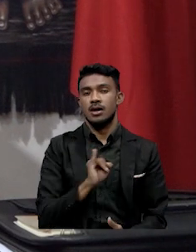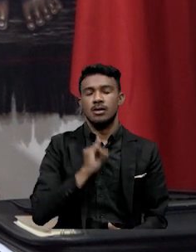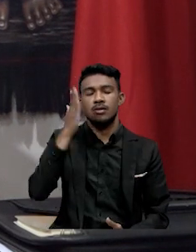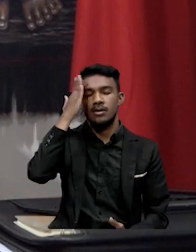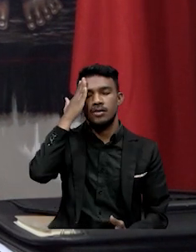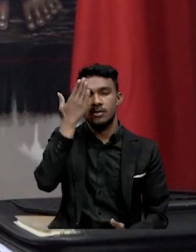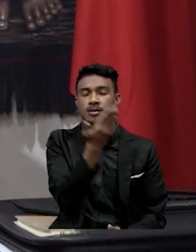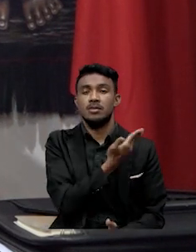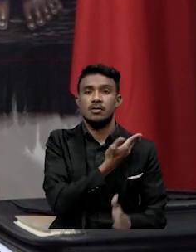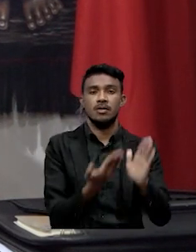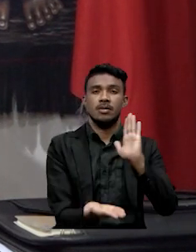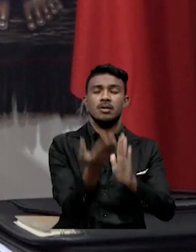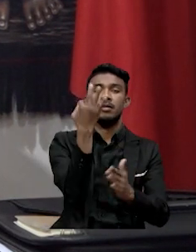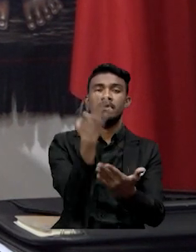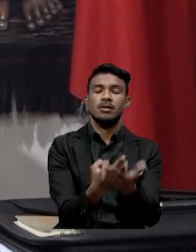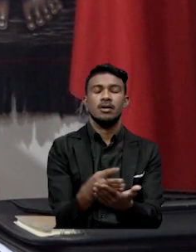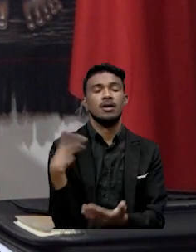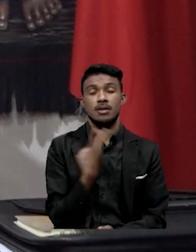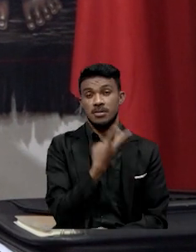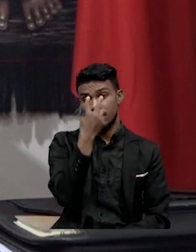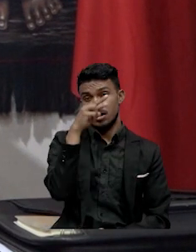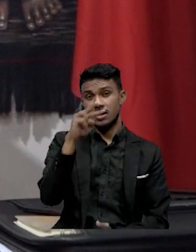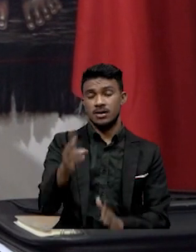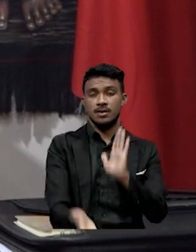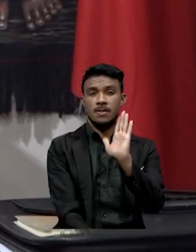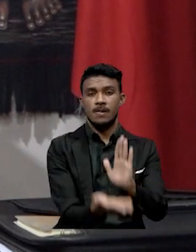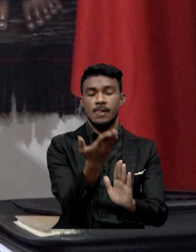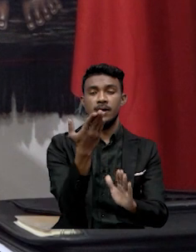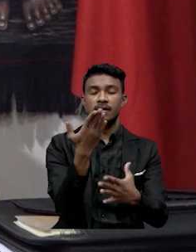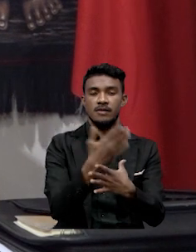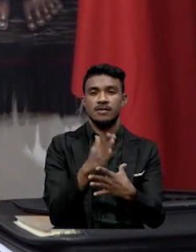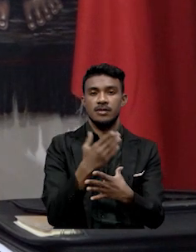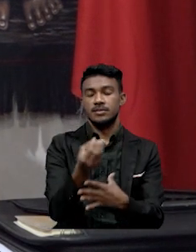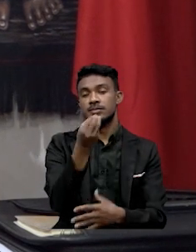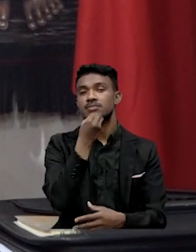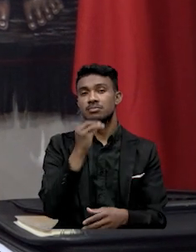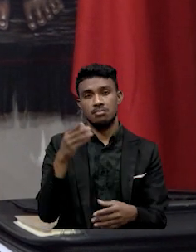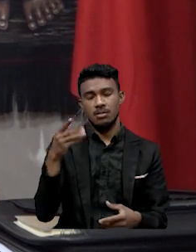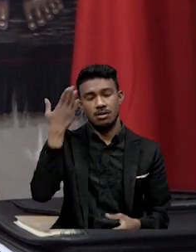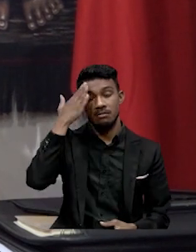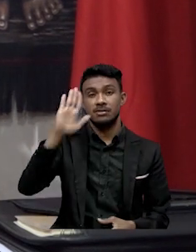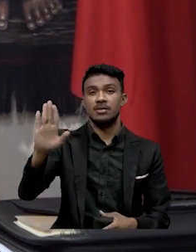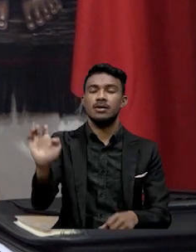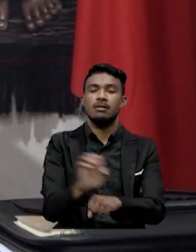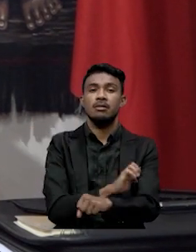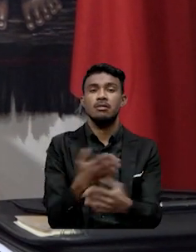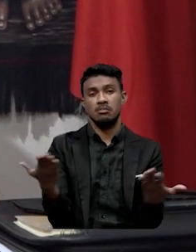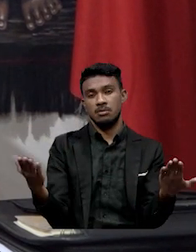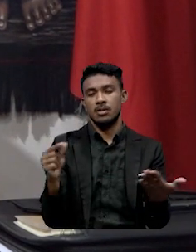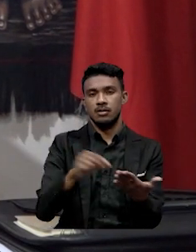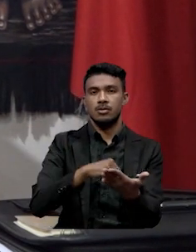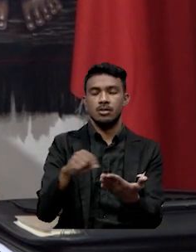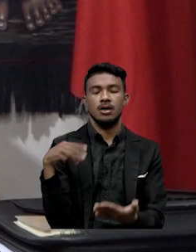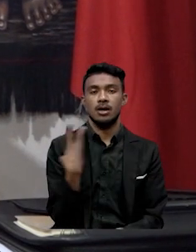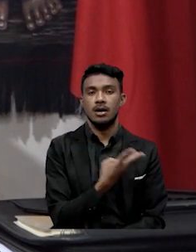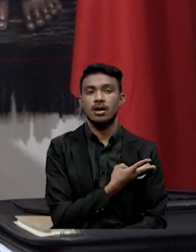sai. E a minha areia que a folha, né? Que a foi a Cesta Básica, né? Lá tem economista, né? Bem, mas calou conta, né?